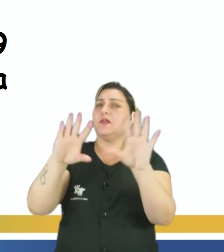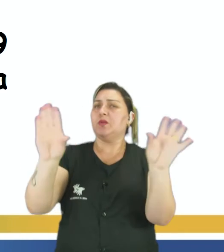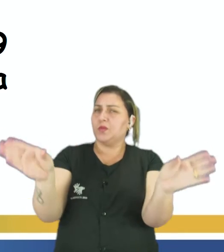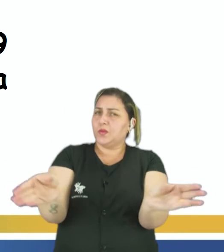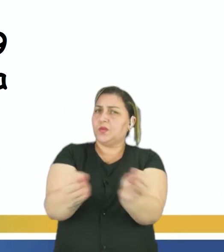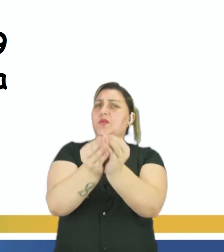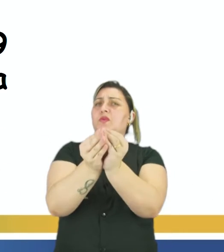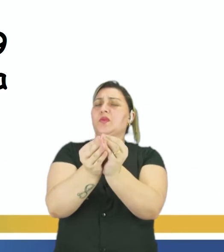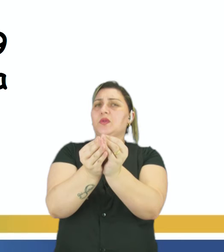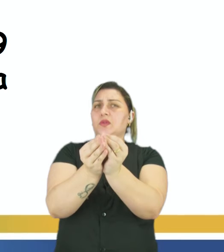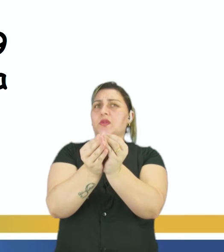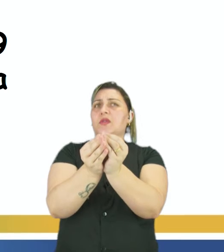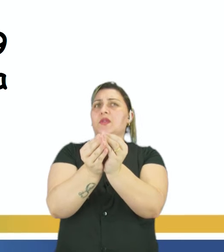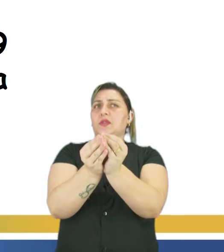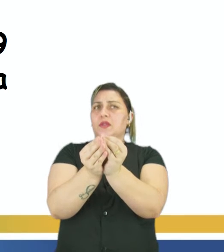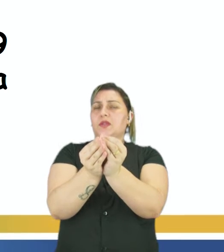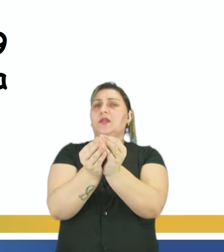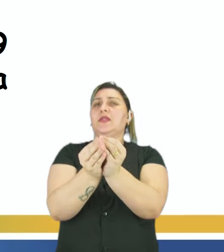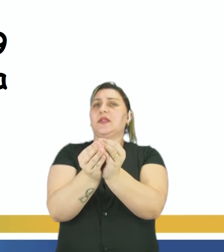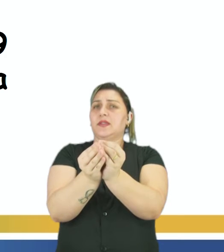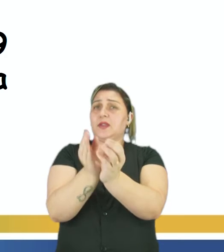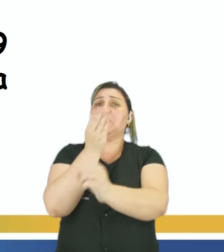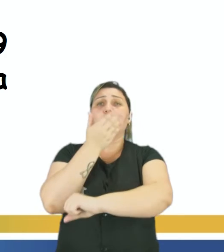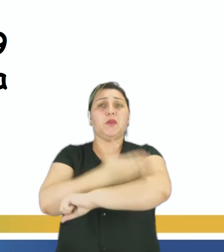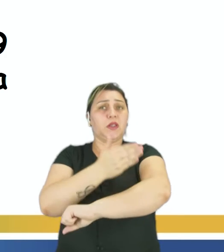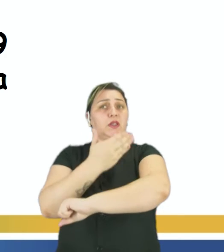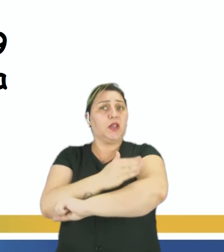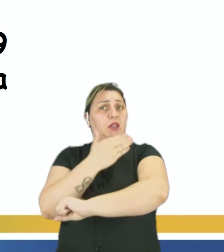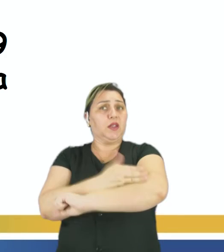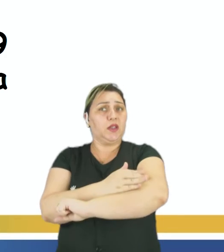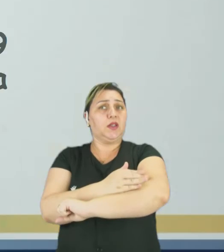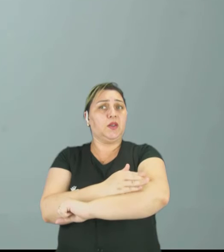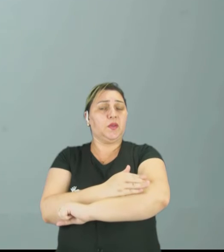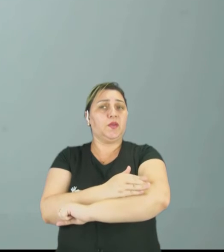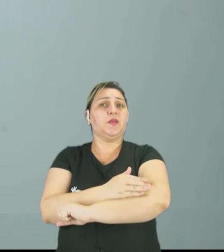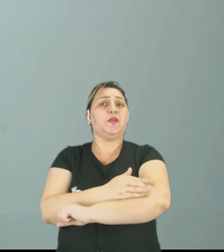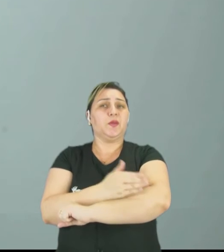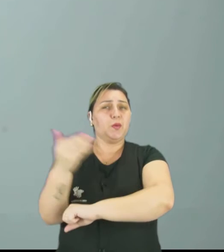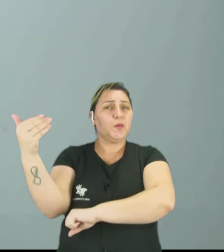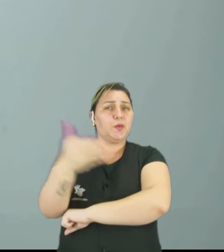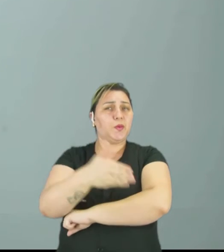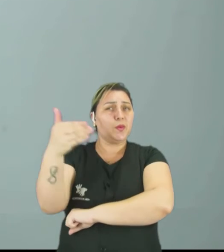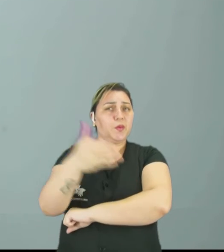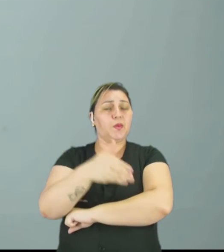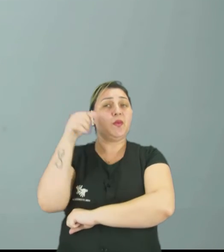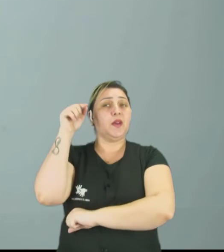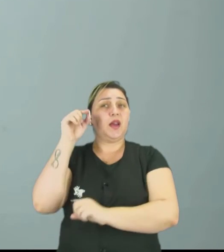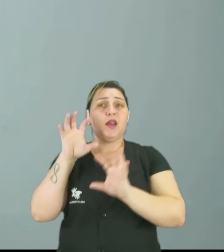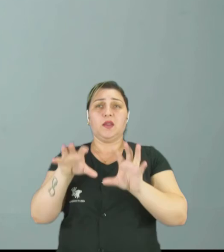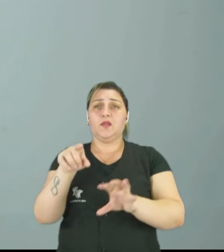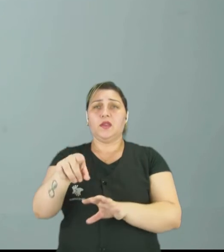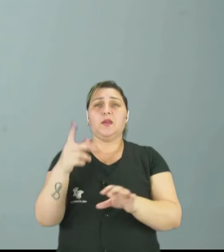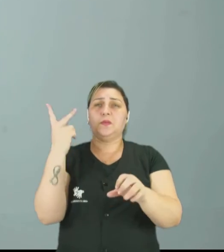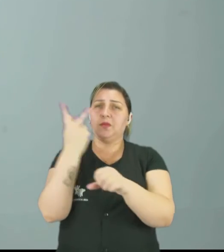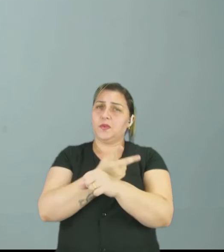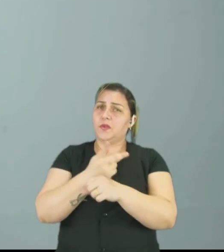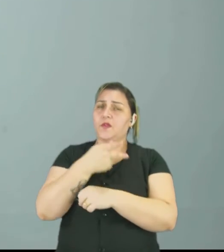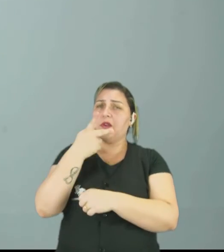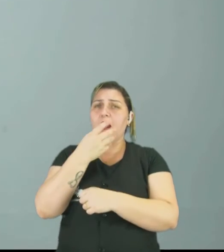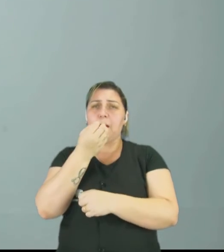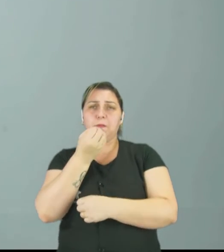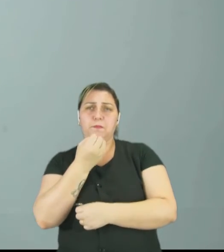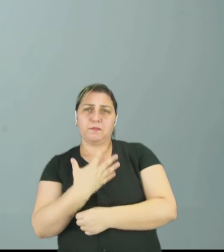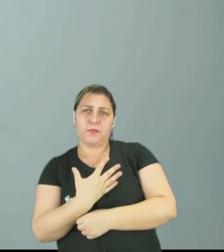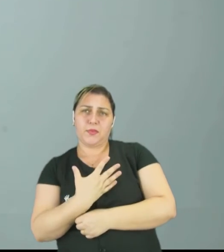resenha. Então, caríssimos, é um exercício constante, assim como você busca falar